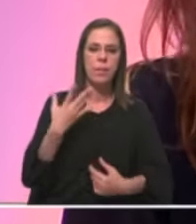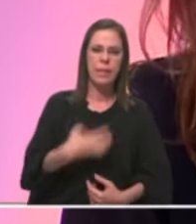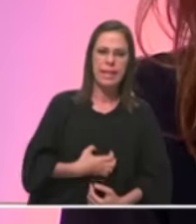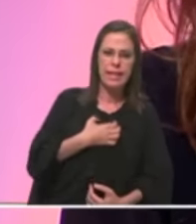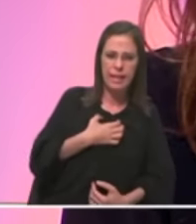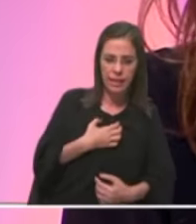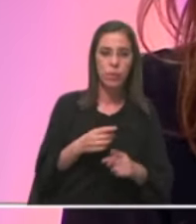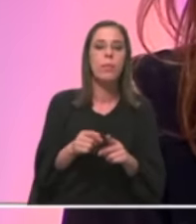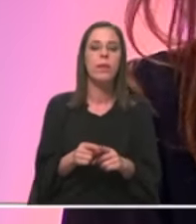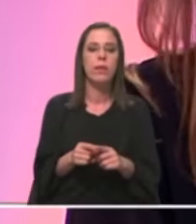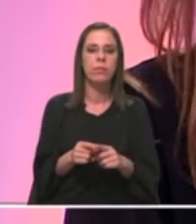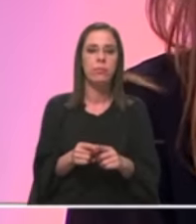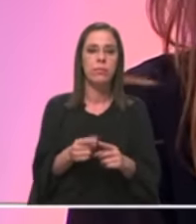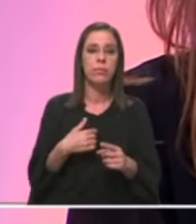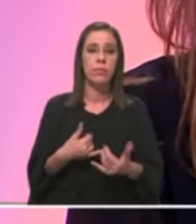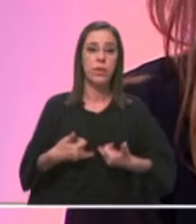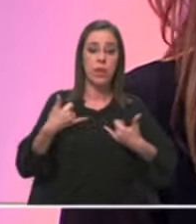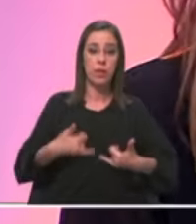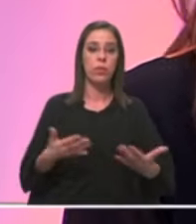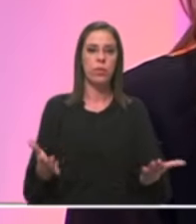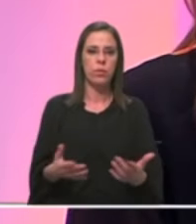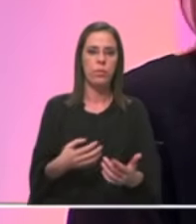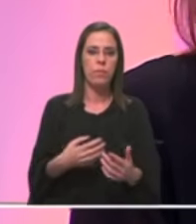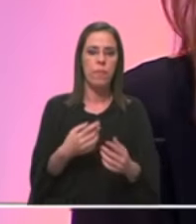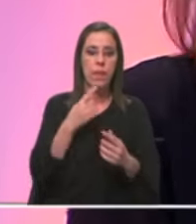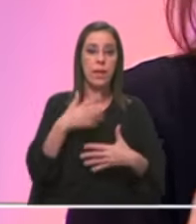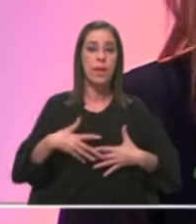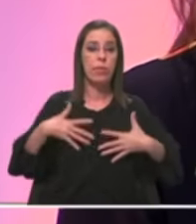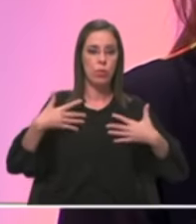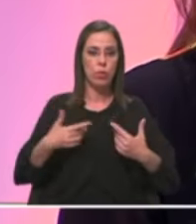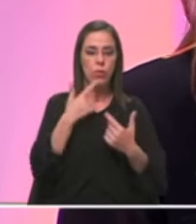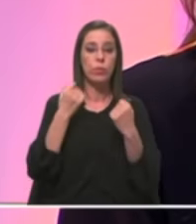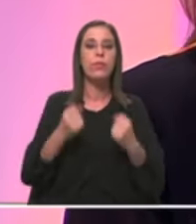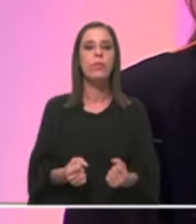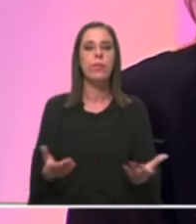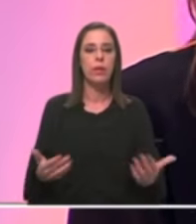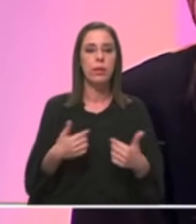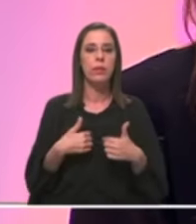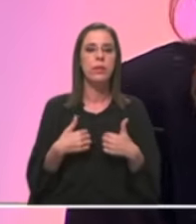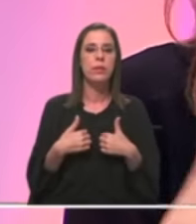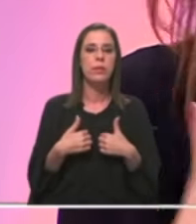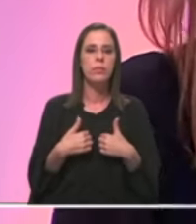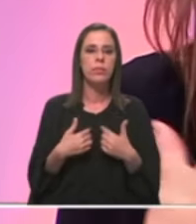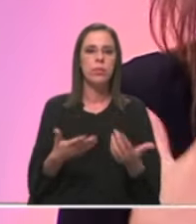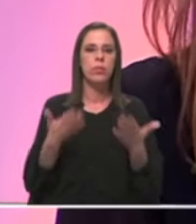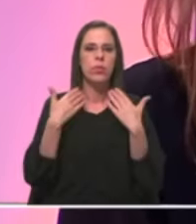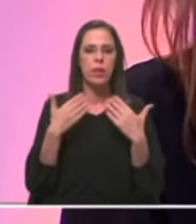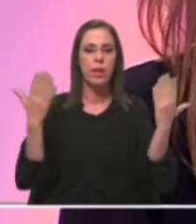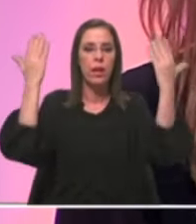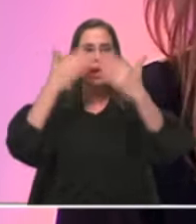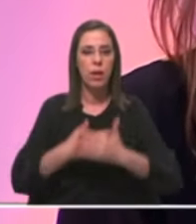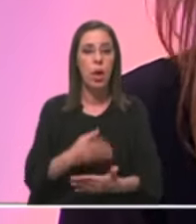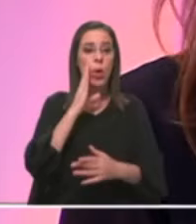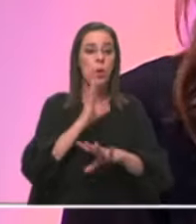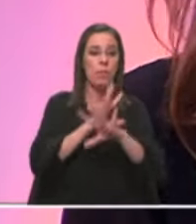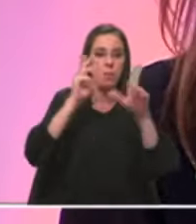sintomas e fiquei muito assustada porque foram sintomas emocionais muito fortes eu dei por mim sim os calores à noite o